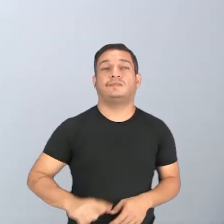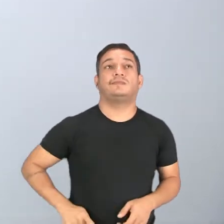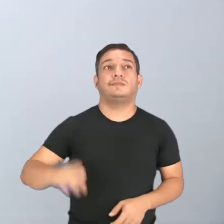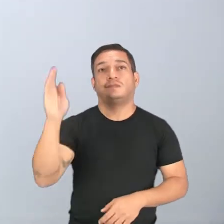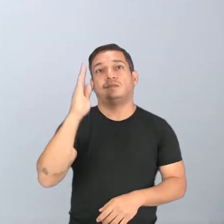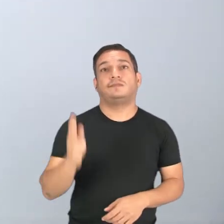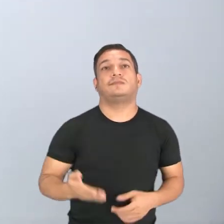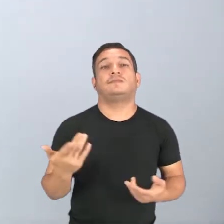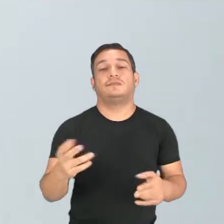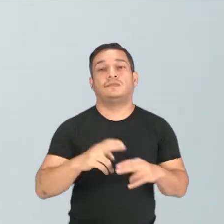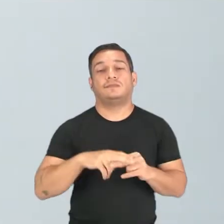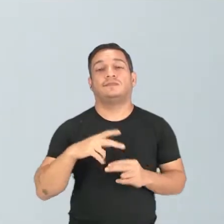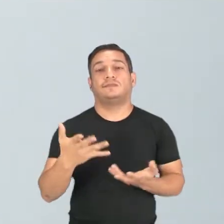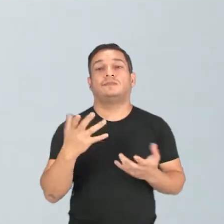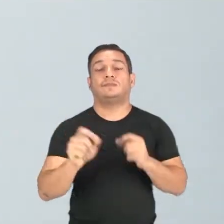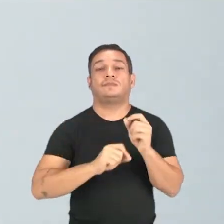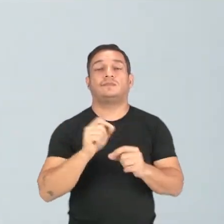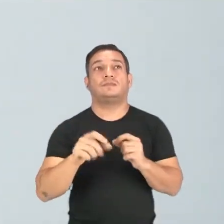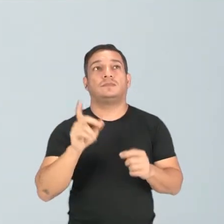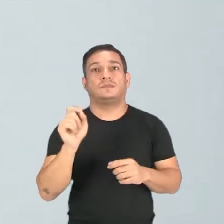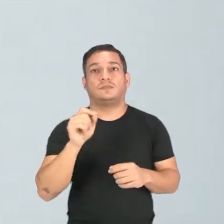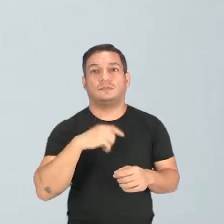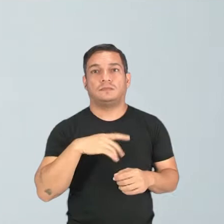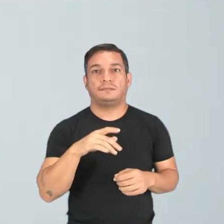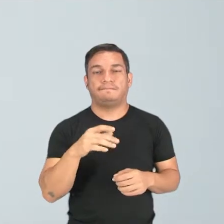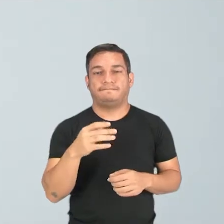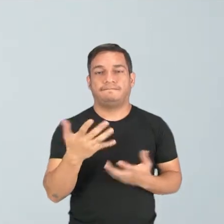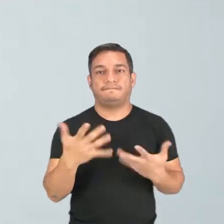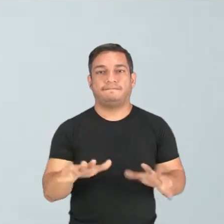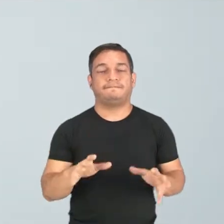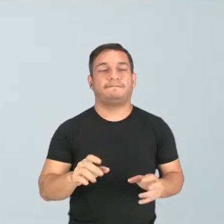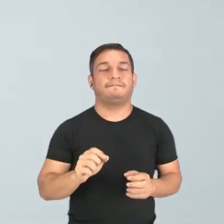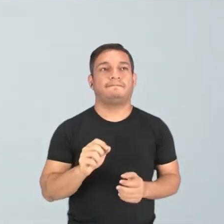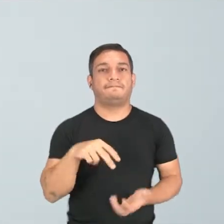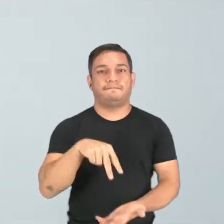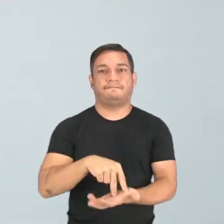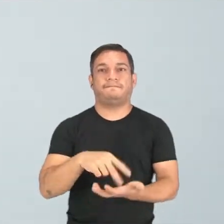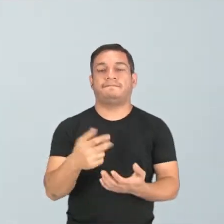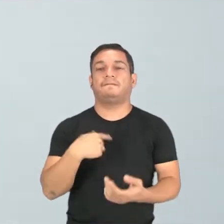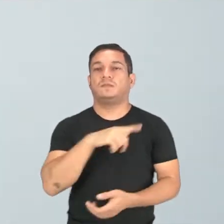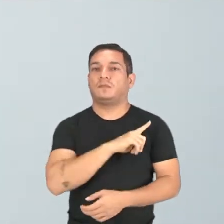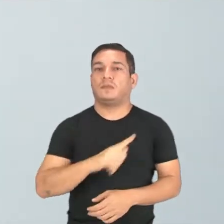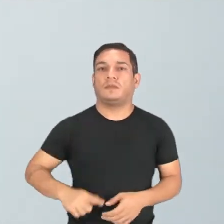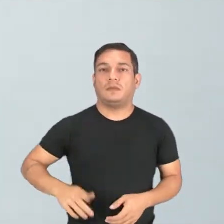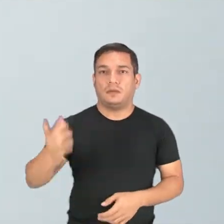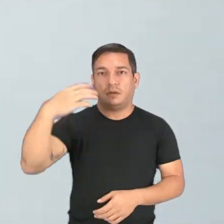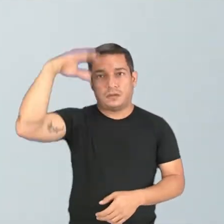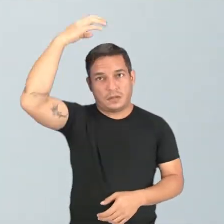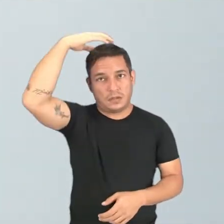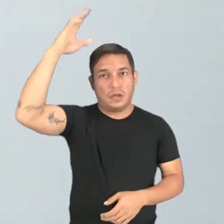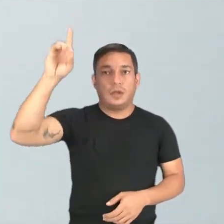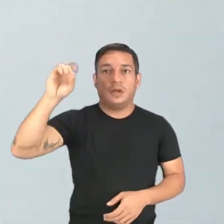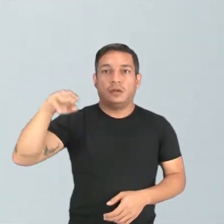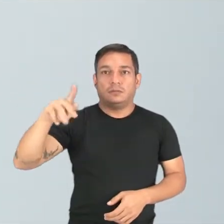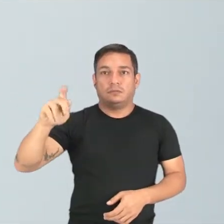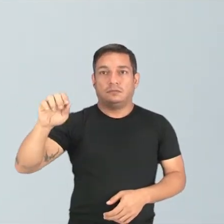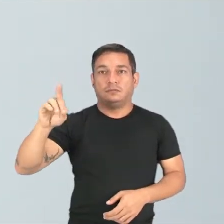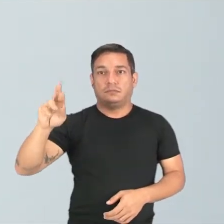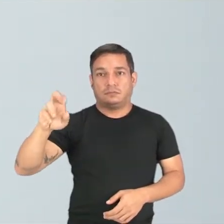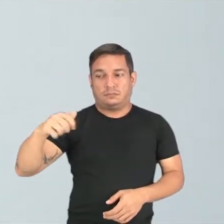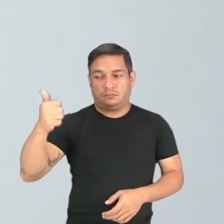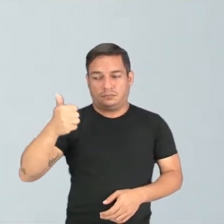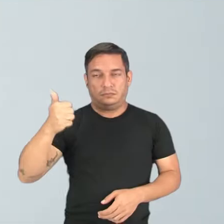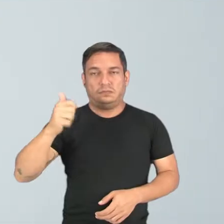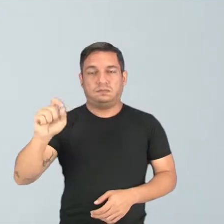brasileiro e, portanto, queriam deixar de sê-lo, né? Deixar de ser governado por Dom Pedro I, deixar de fazer parte desta